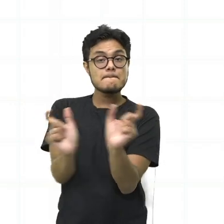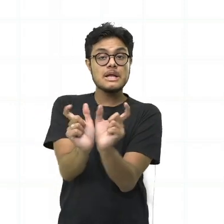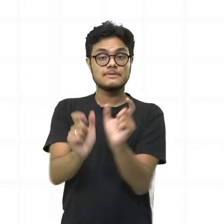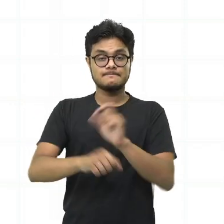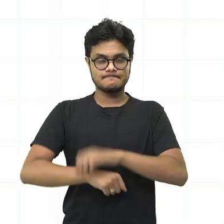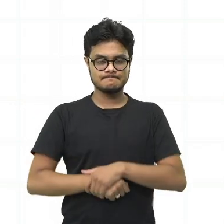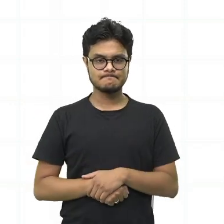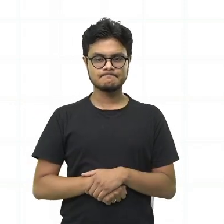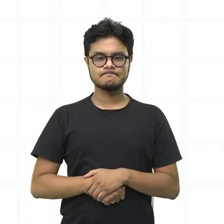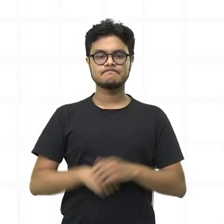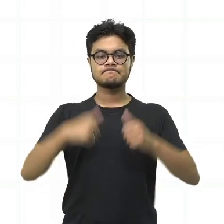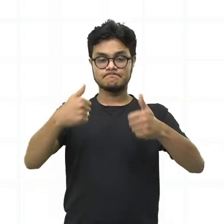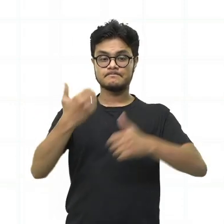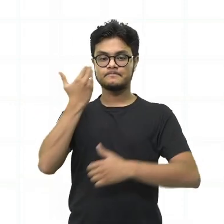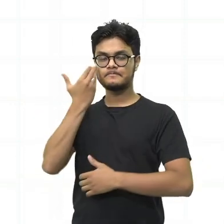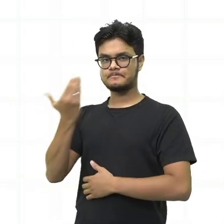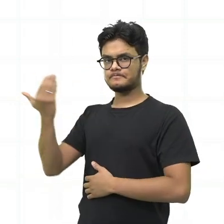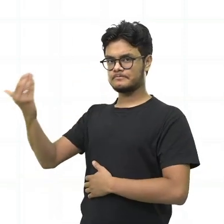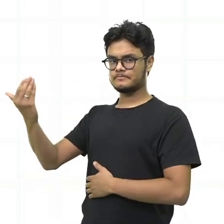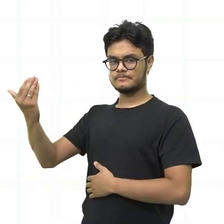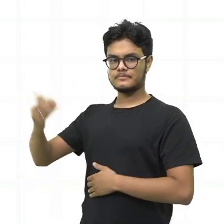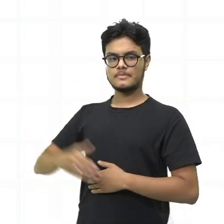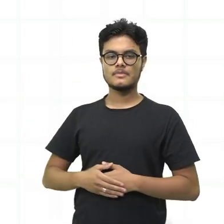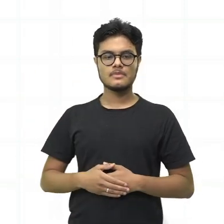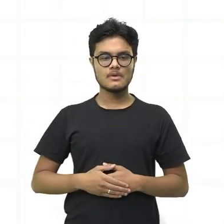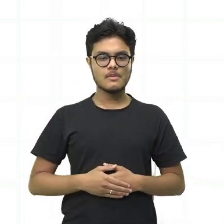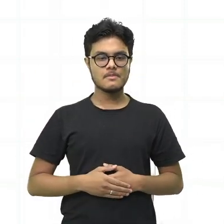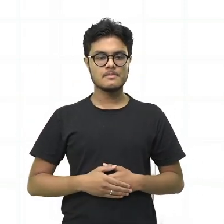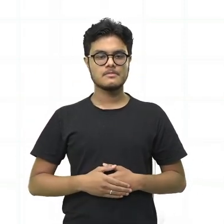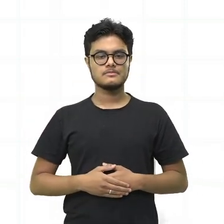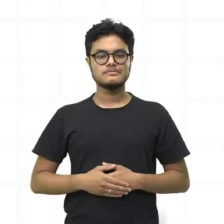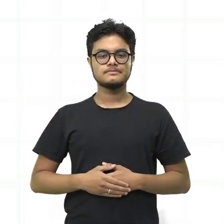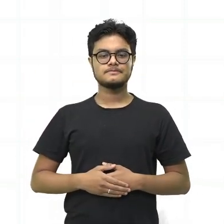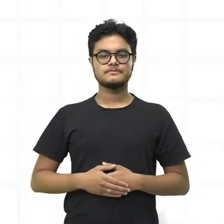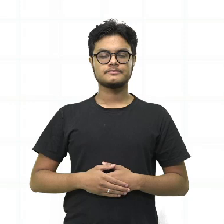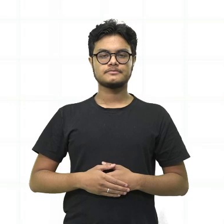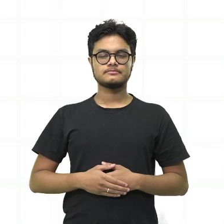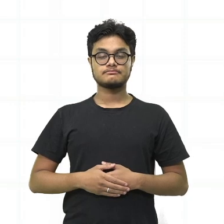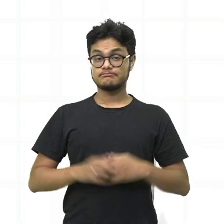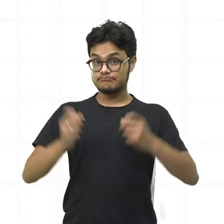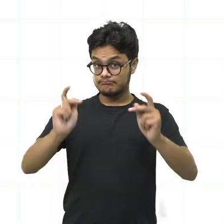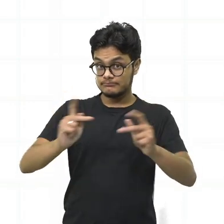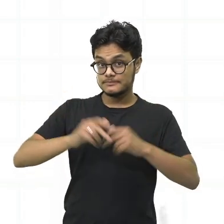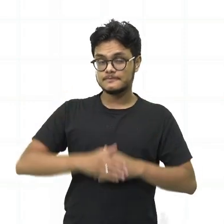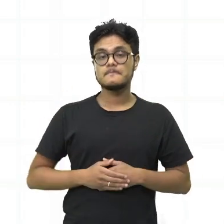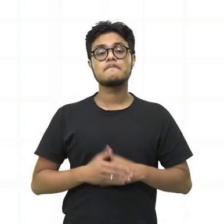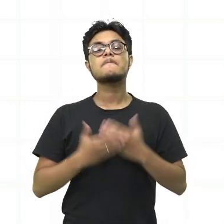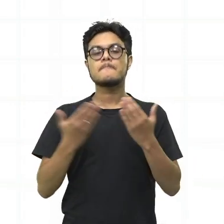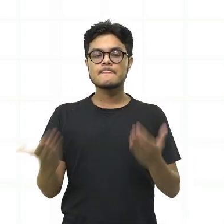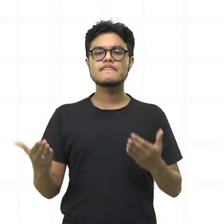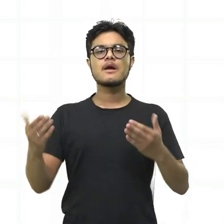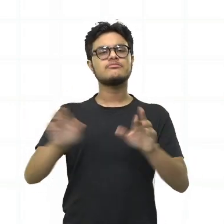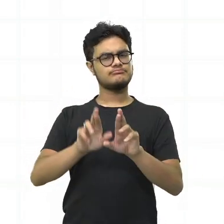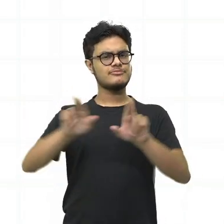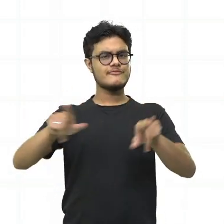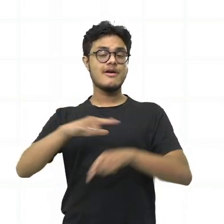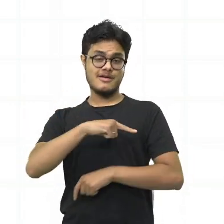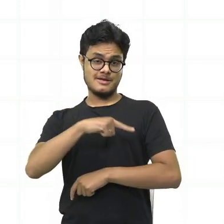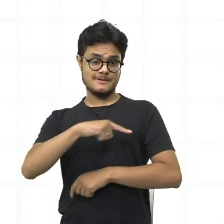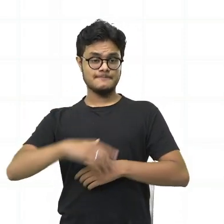Guarda-roupa. Guarda foi o elemento que foi acrescentado, assim como guarda-chuva também. Então, a diferença